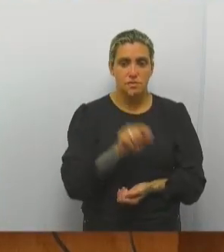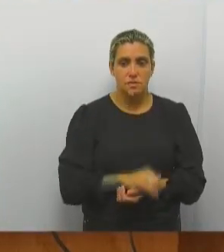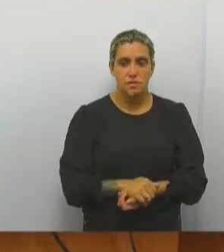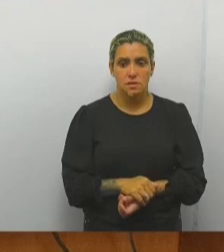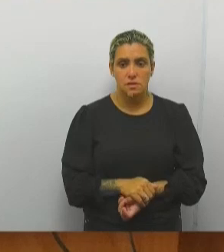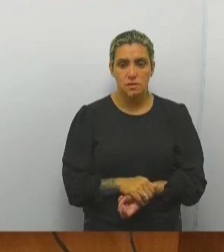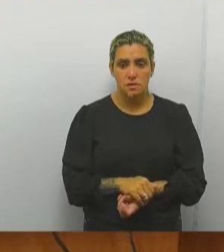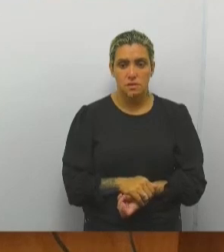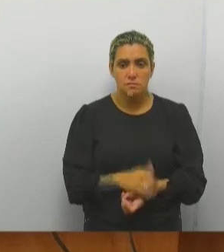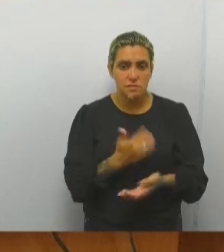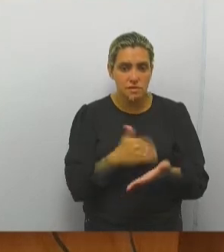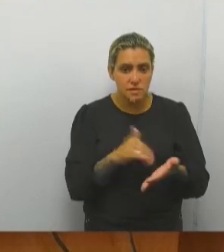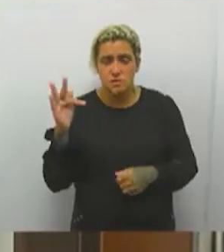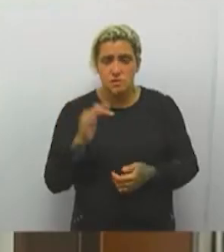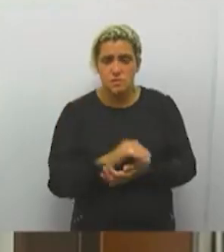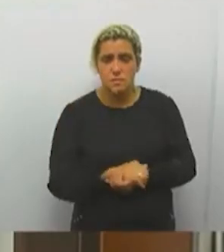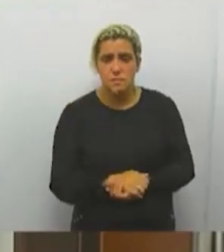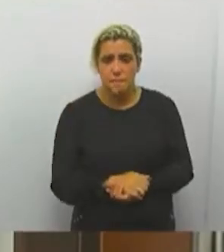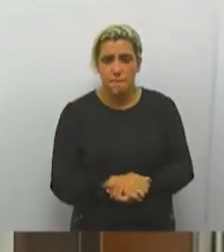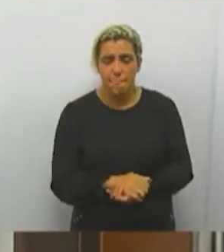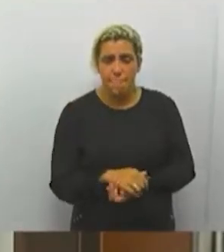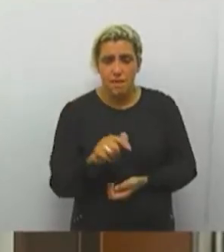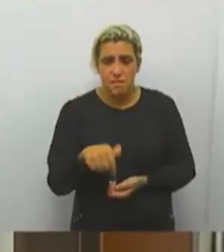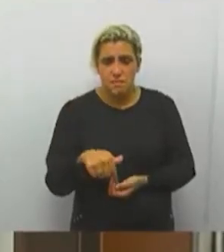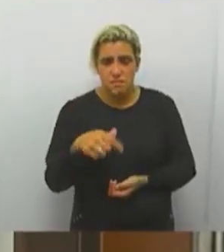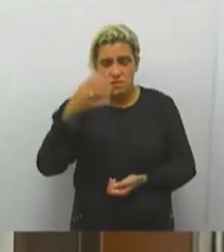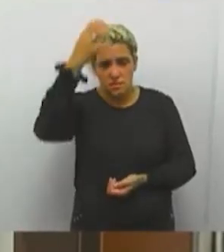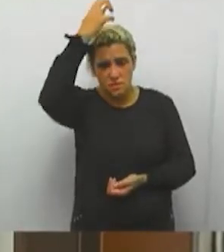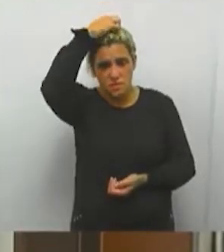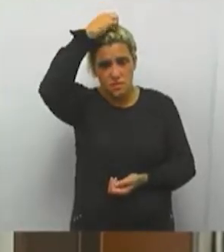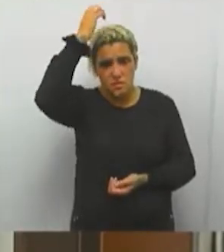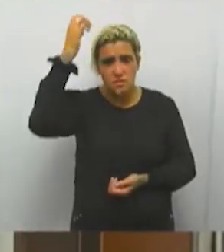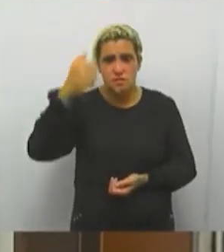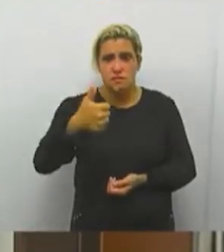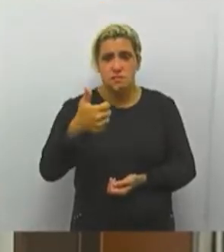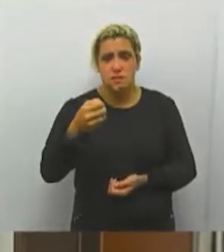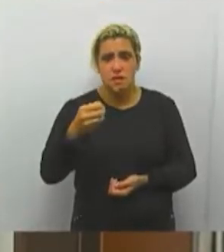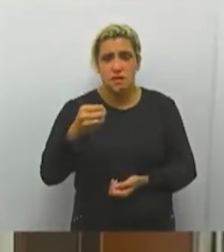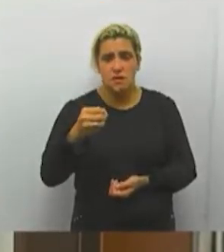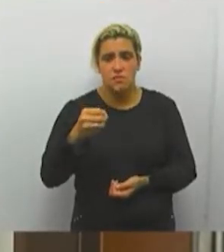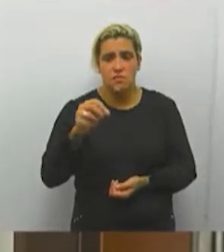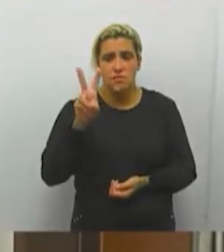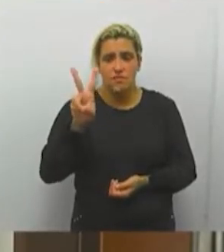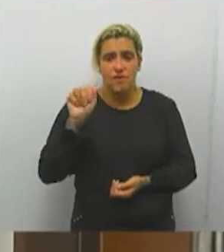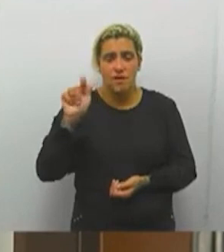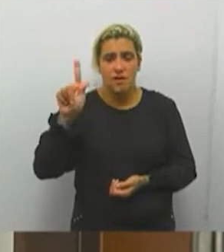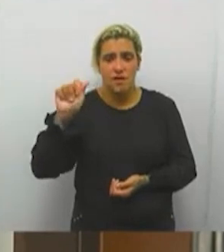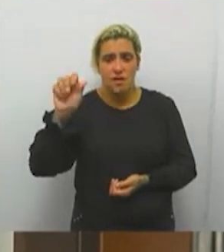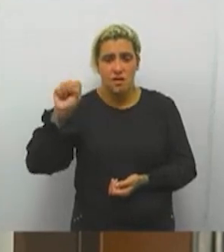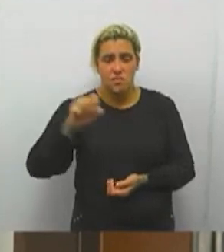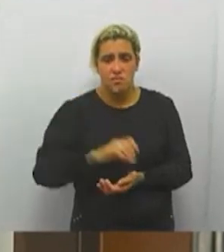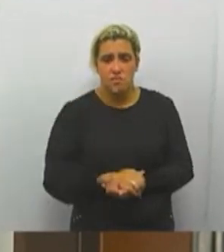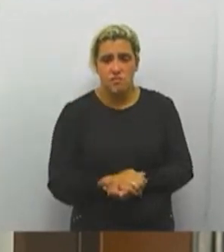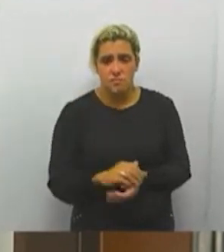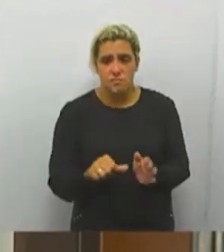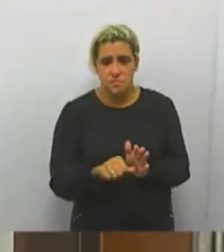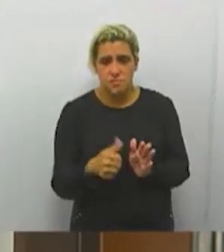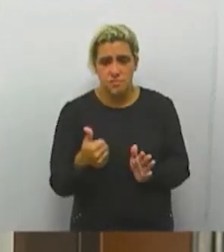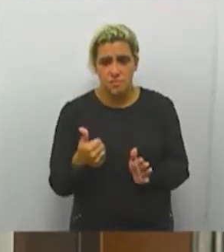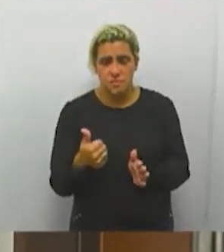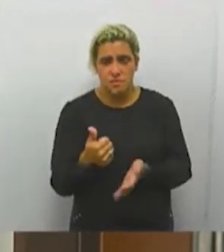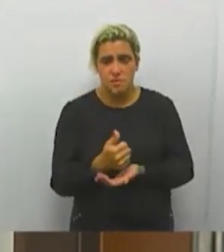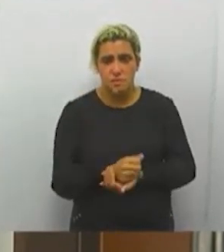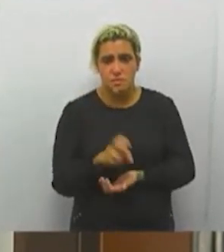no domingo 1eo de outubro aqui em Angra São dessa vez vão ser 10 vagas né são cinco pro primeiro de para